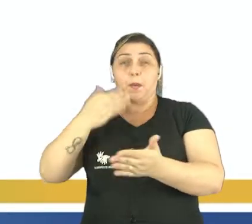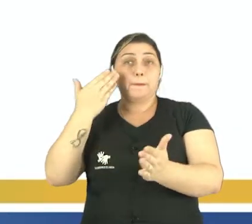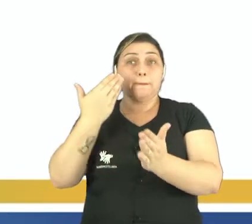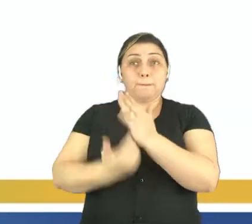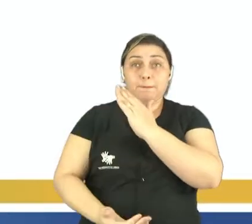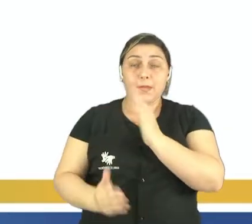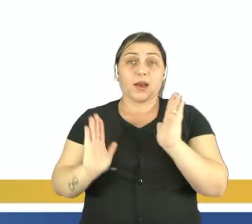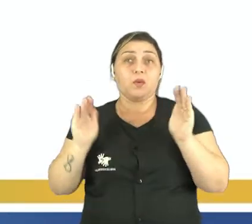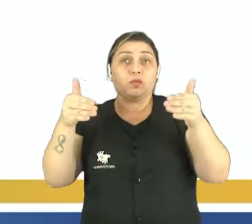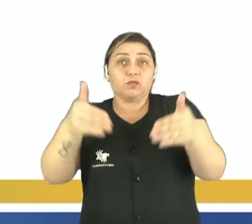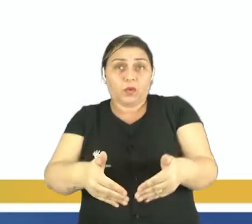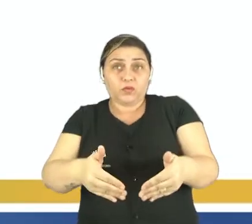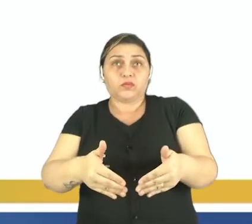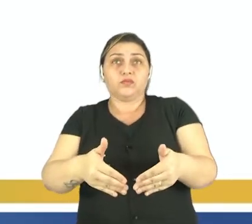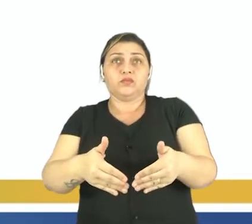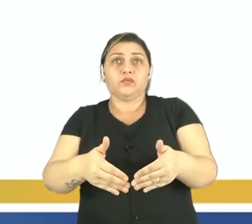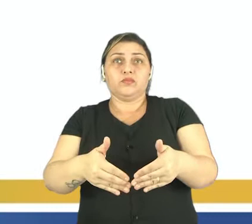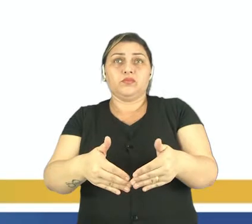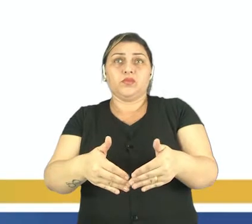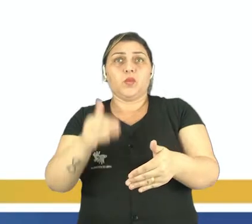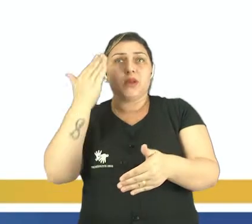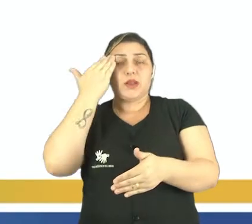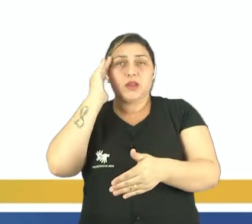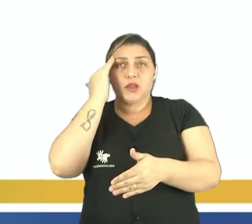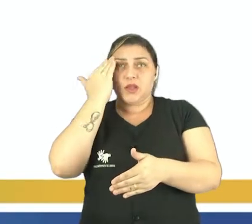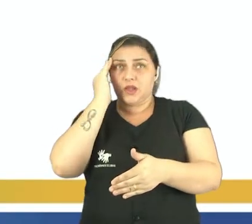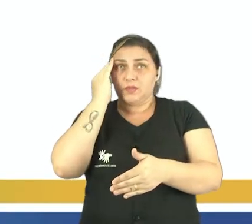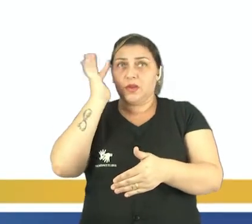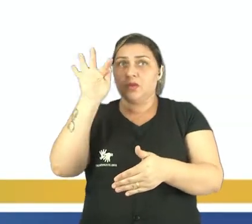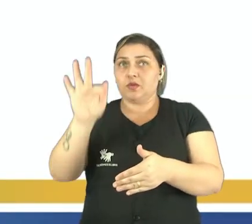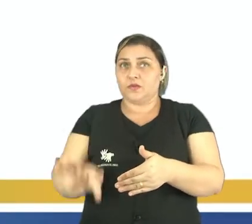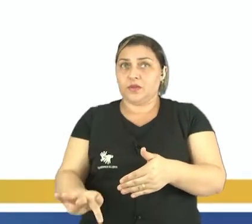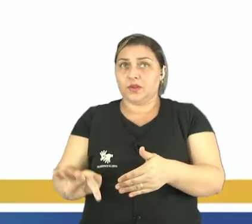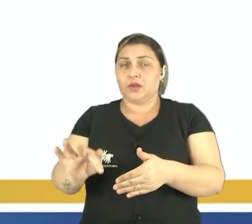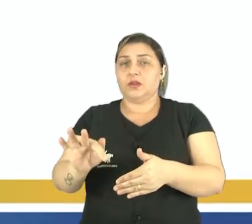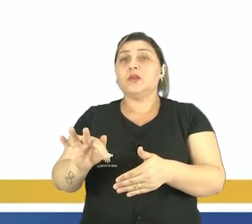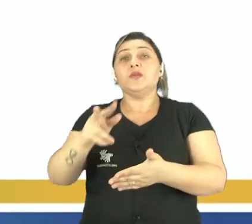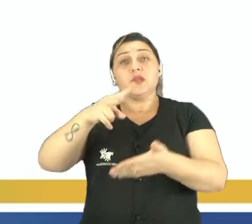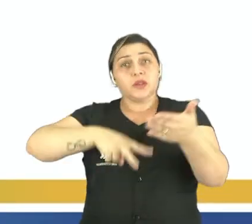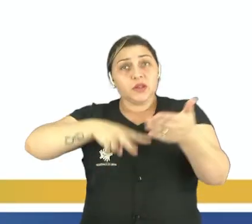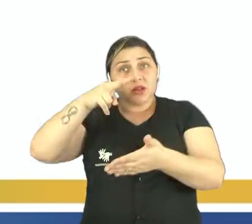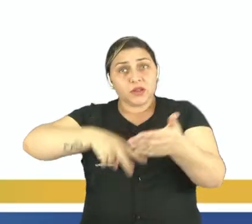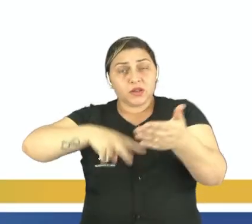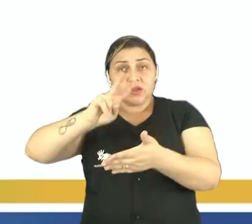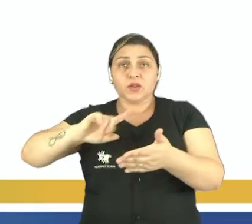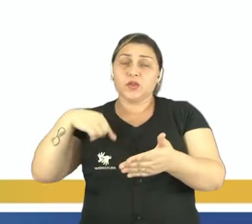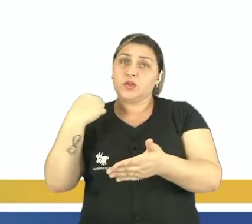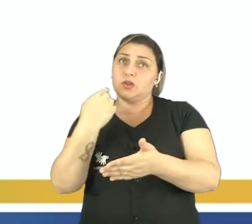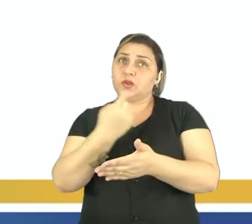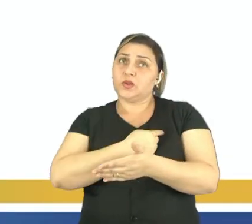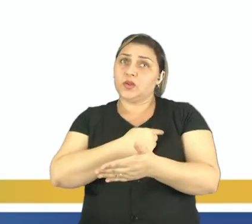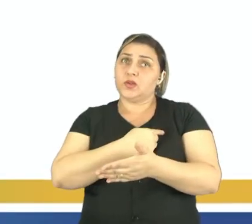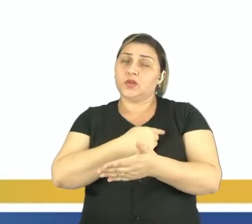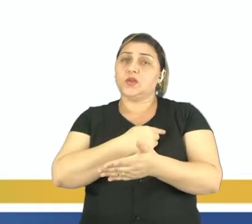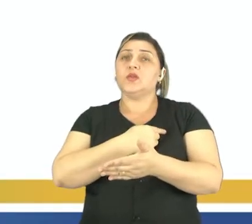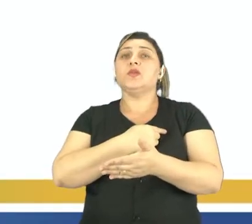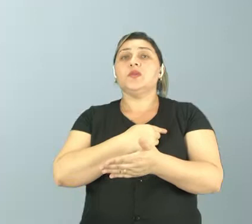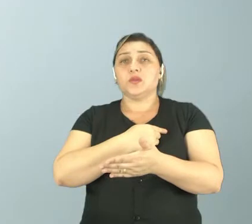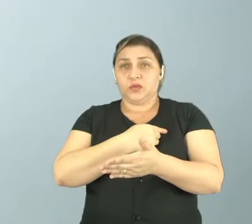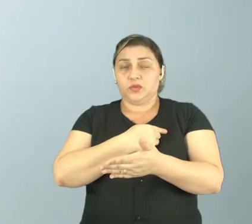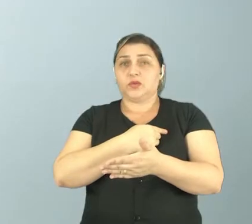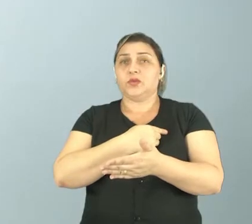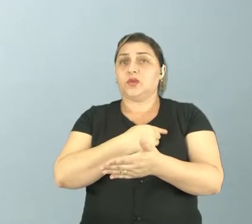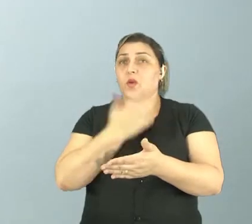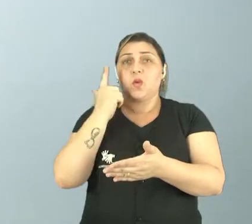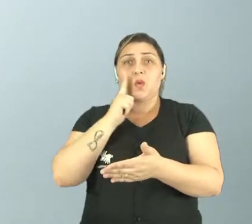perca ela, não tenha dificuldade em lê-la. E assim nós ficaremos assim fora,